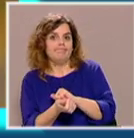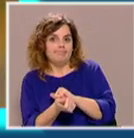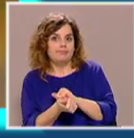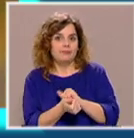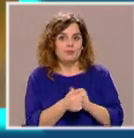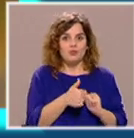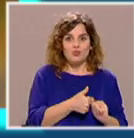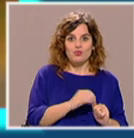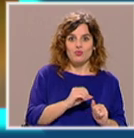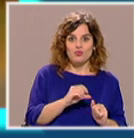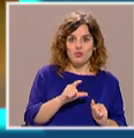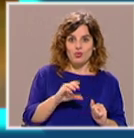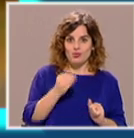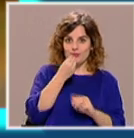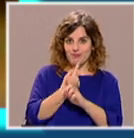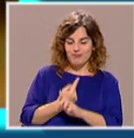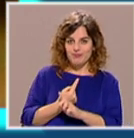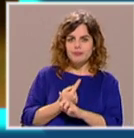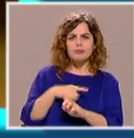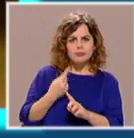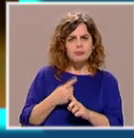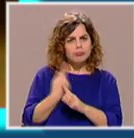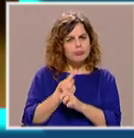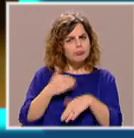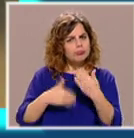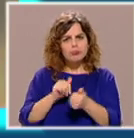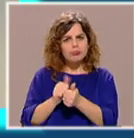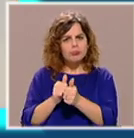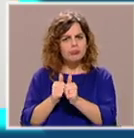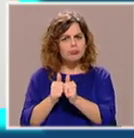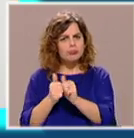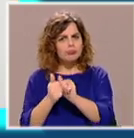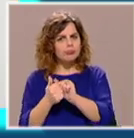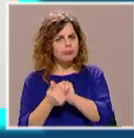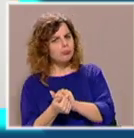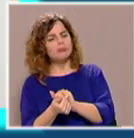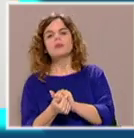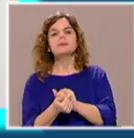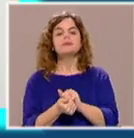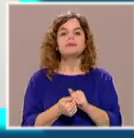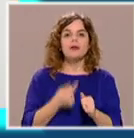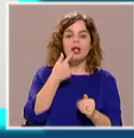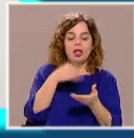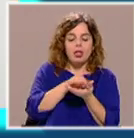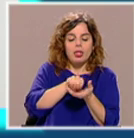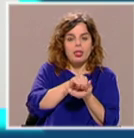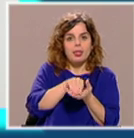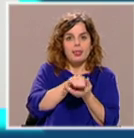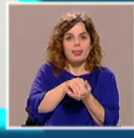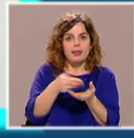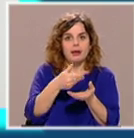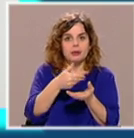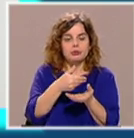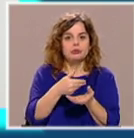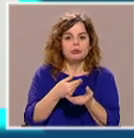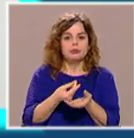alimentar, continuam a acontecer diversas alterações. Com auxílio da língua, os alimentos são empurrados